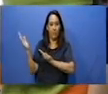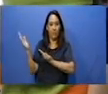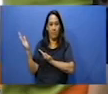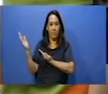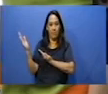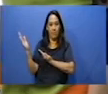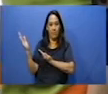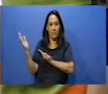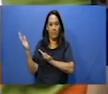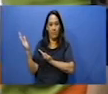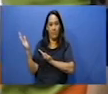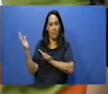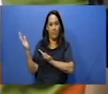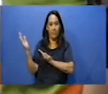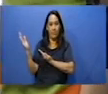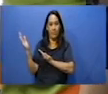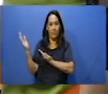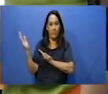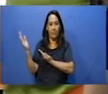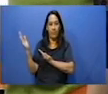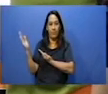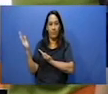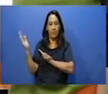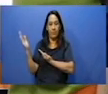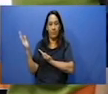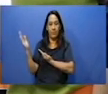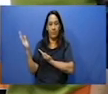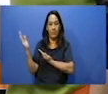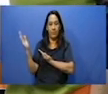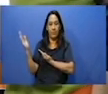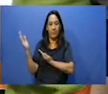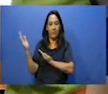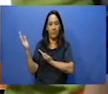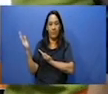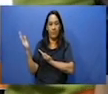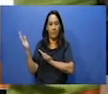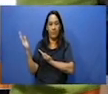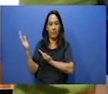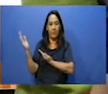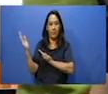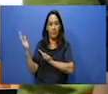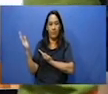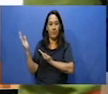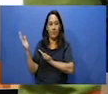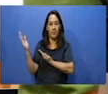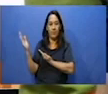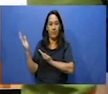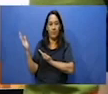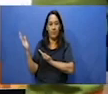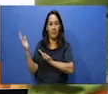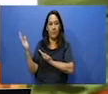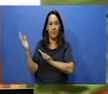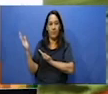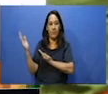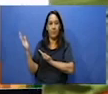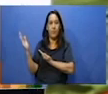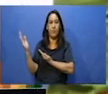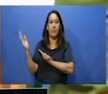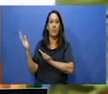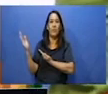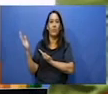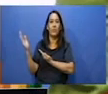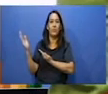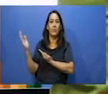jornal, com L no final, Joca, vírgula, dia 16